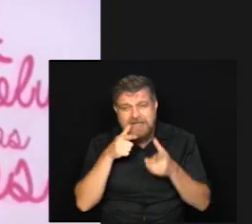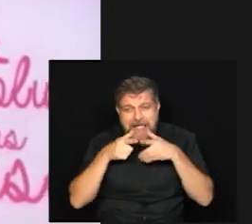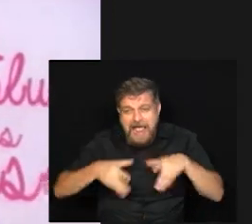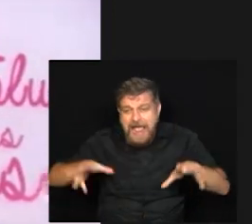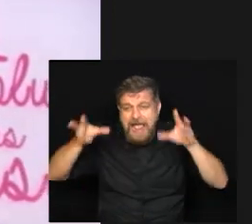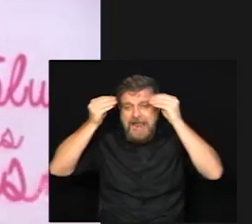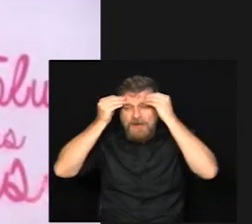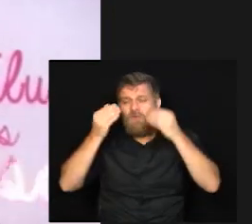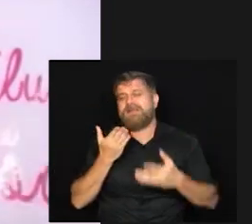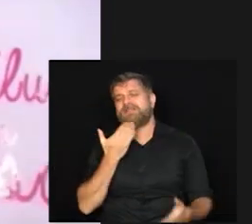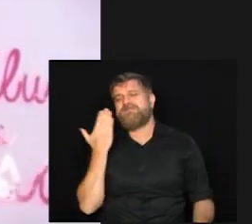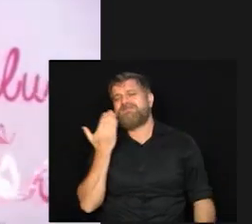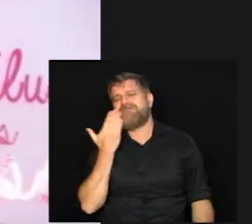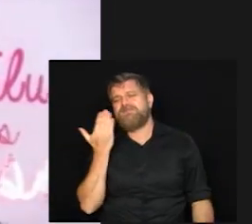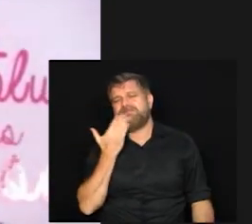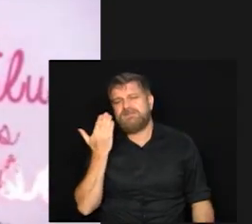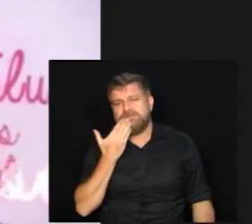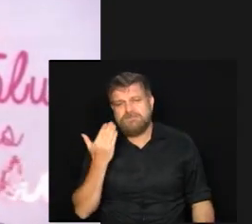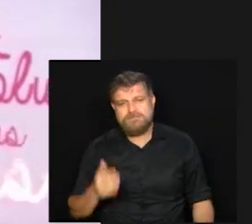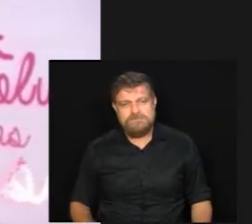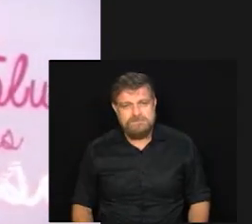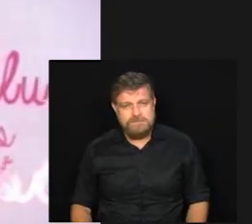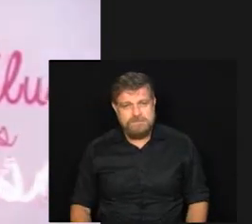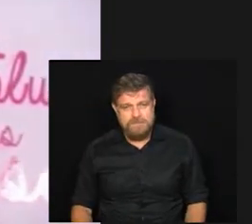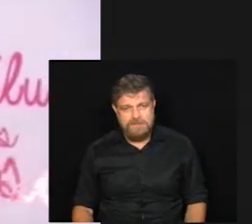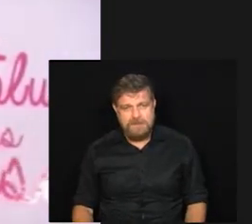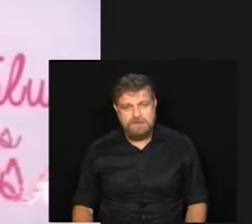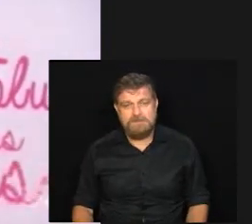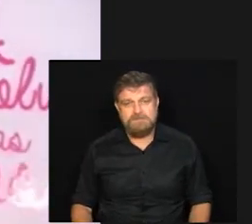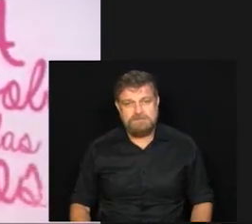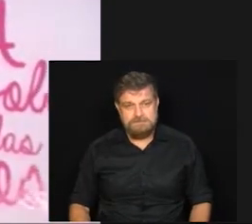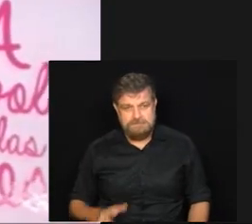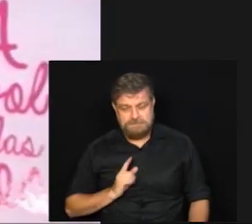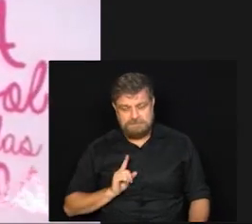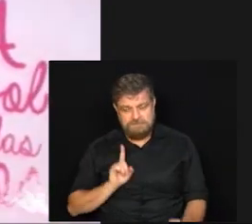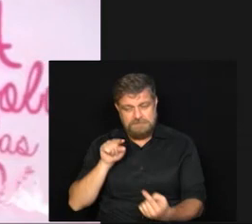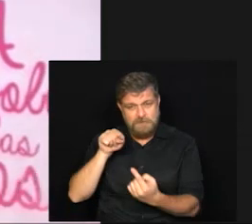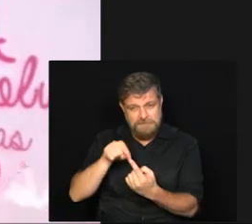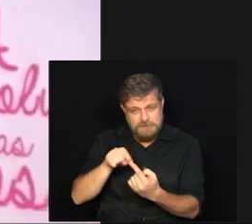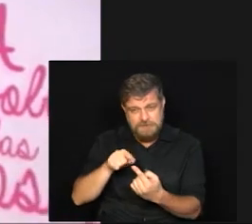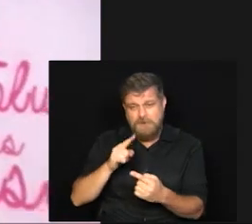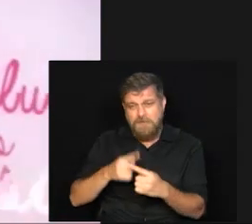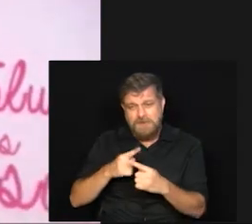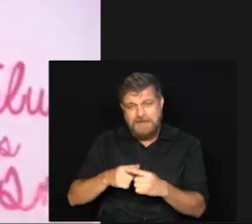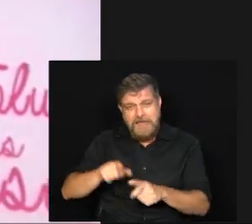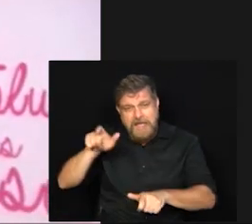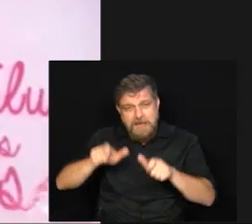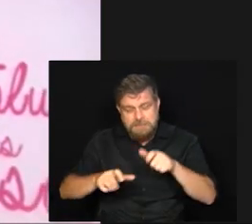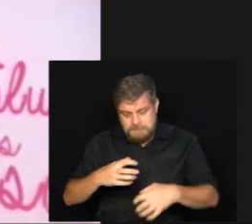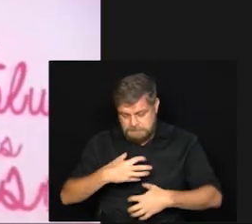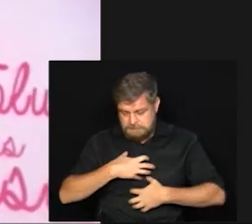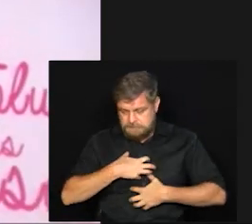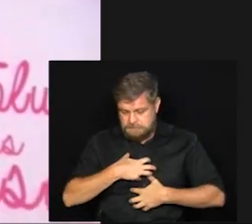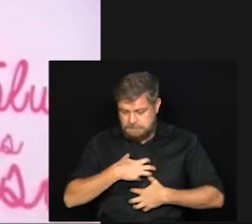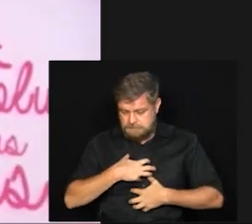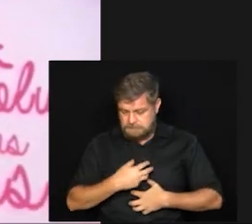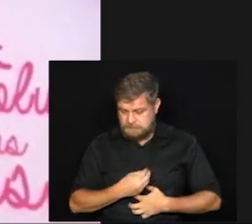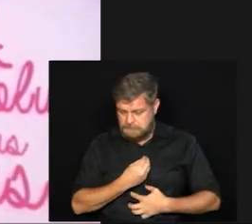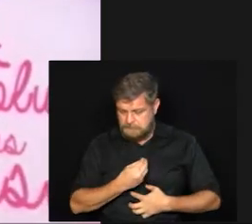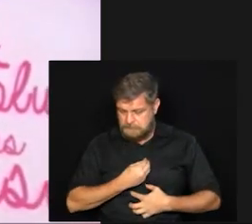muito fácil e ao link com isso muito profundo para gerar um resultado